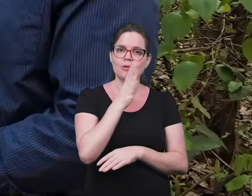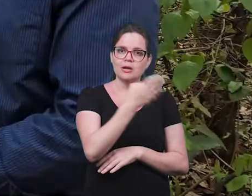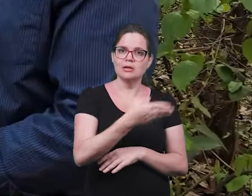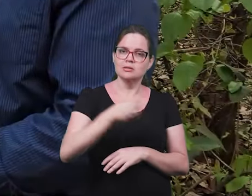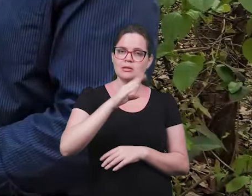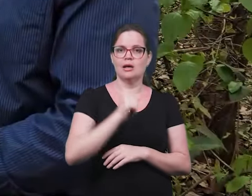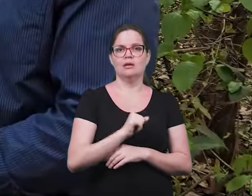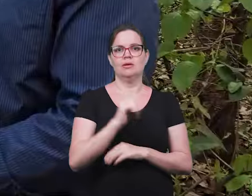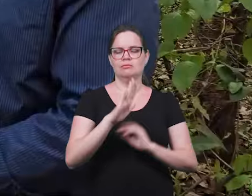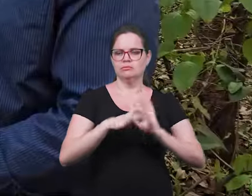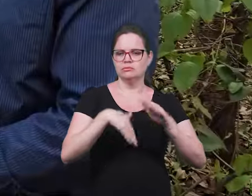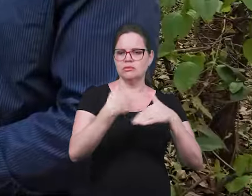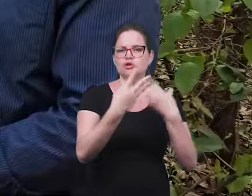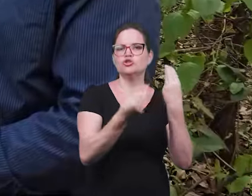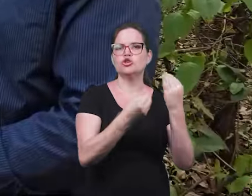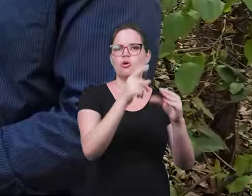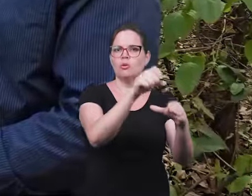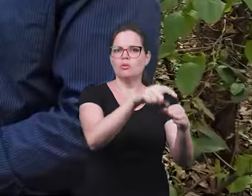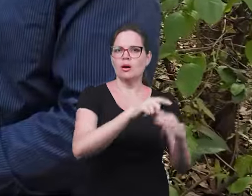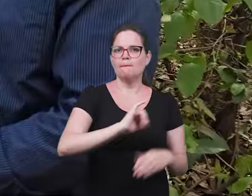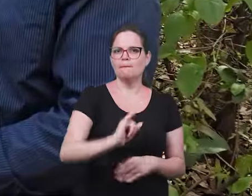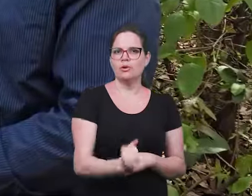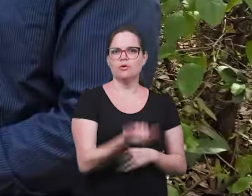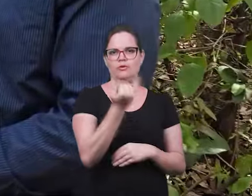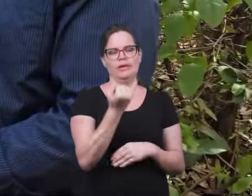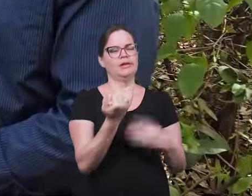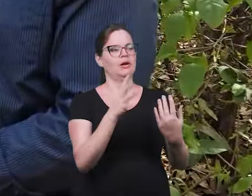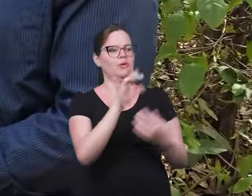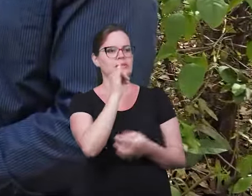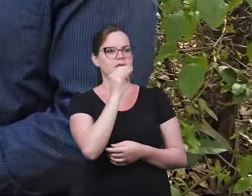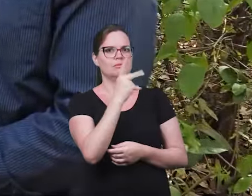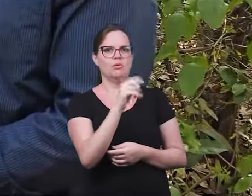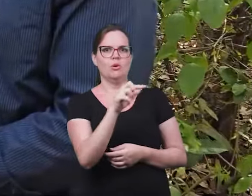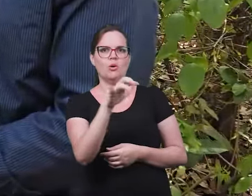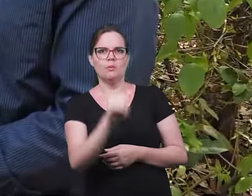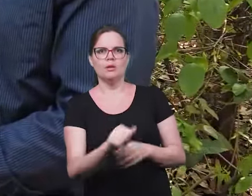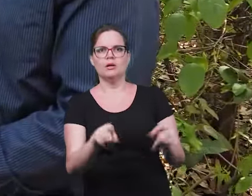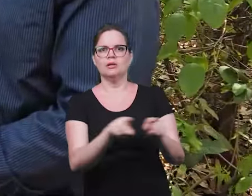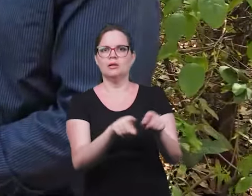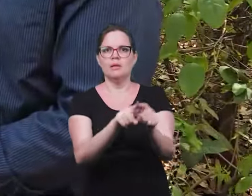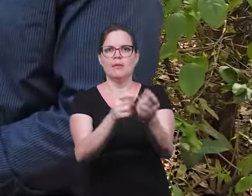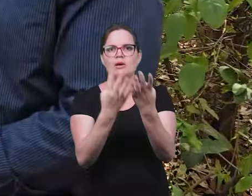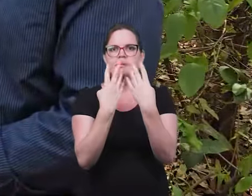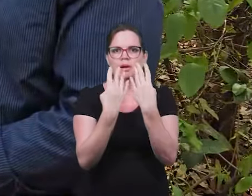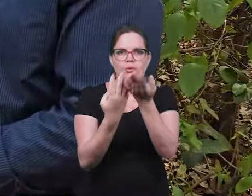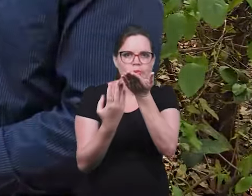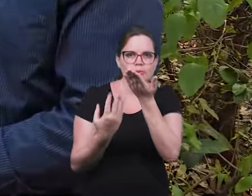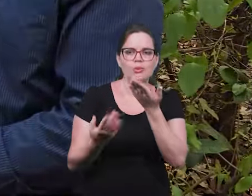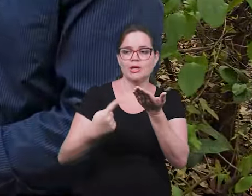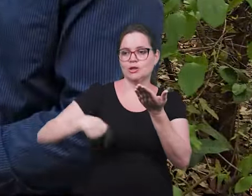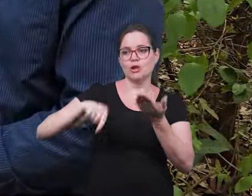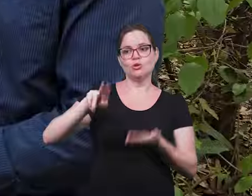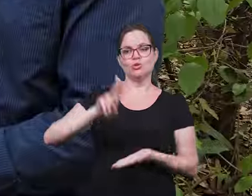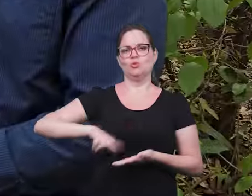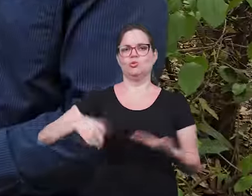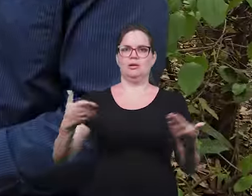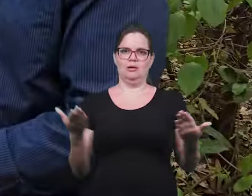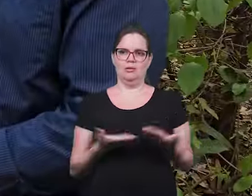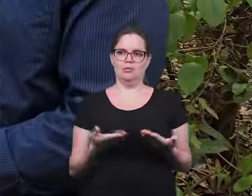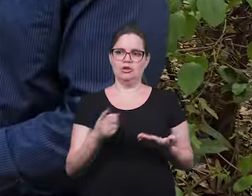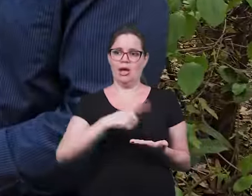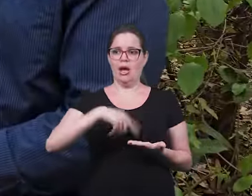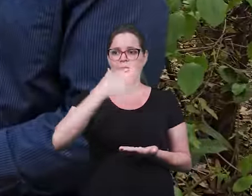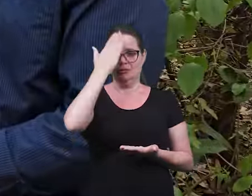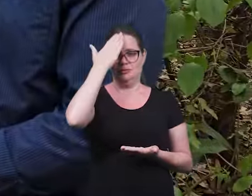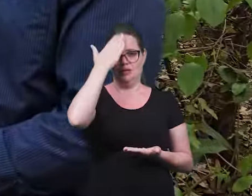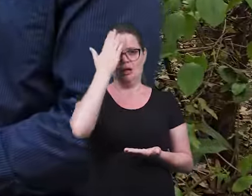plantas e aperfeiçoaram essa forma de aproveitamento de polpa para a produção de farinha, e que é o que a gente está usando hoje, né?